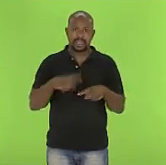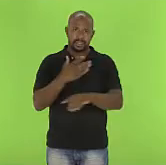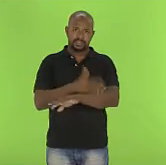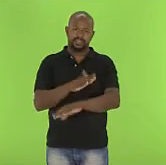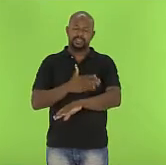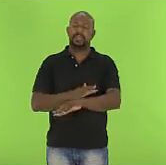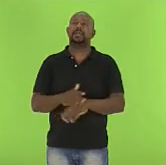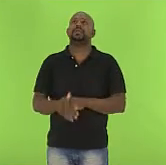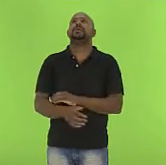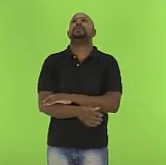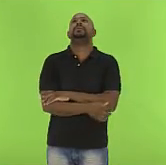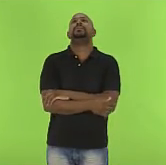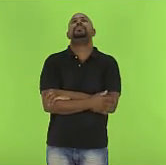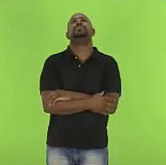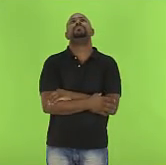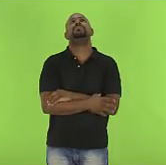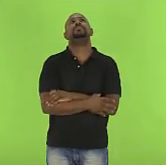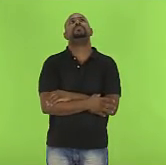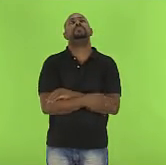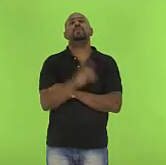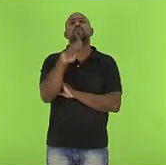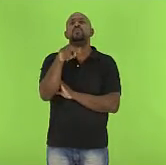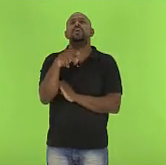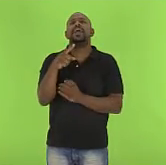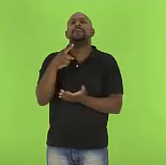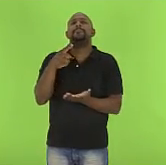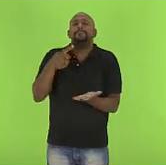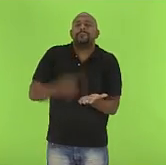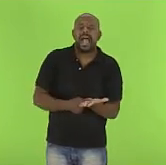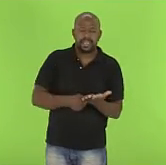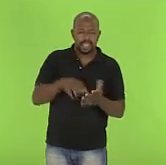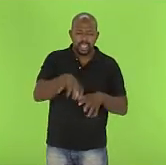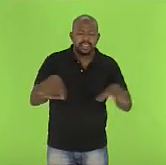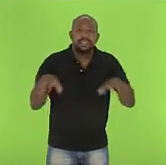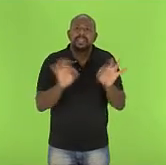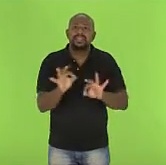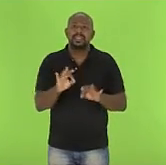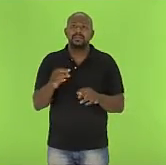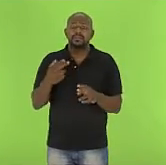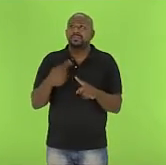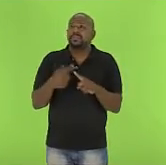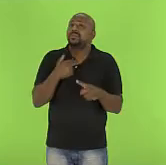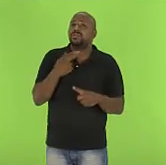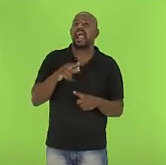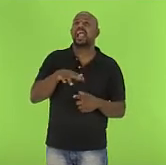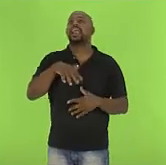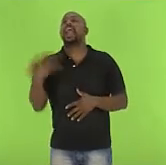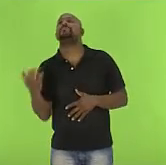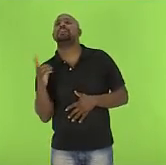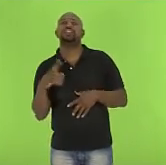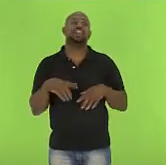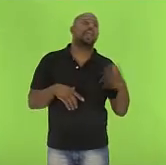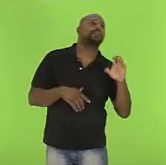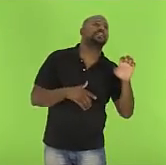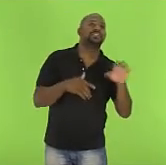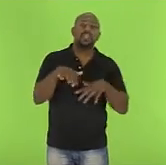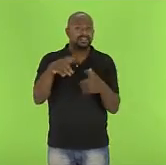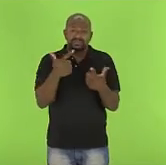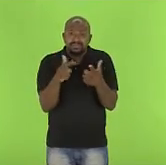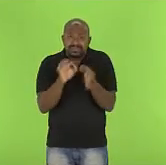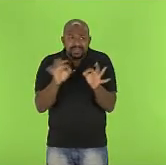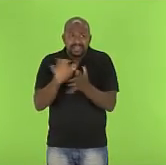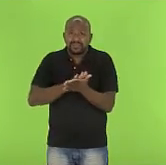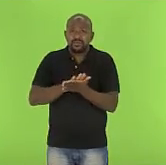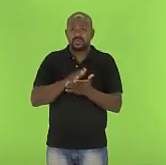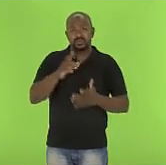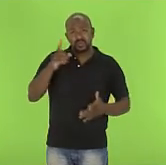de ensaio. E eu nunca marquei nada. É verdade. Porque não tinha como. Vai para a direita, vai para a esquerda, não tem isso. Né?